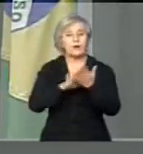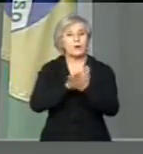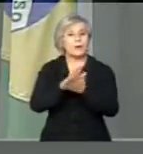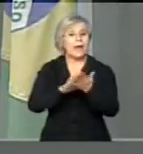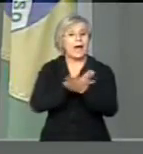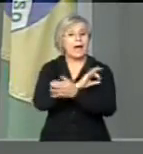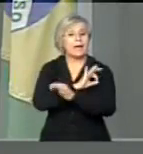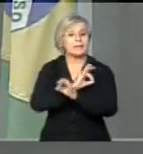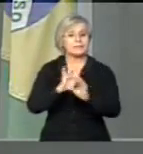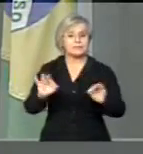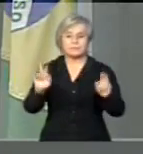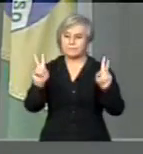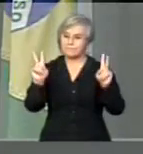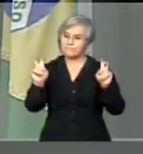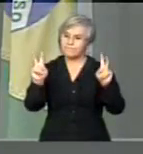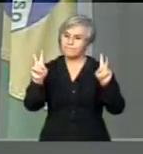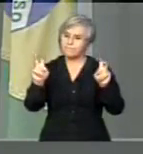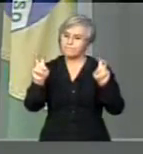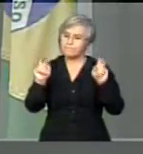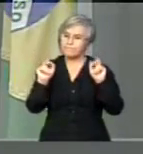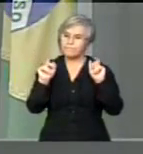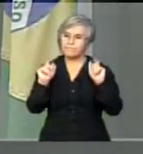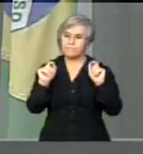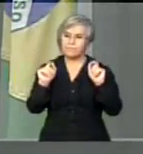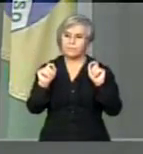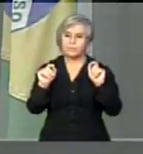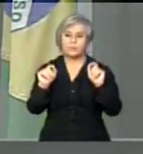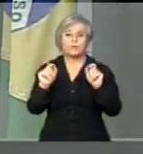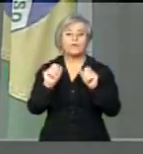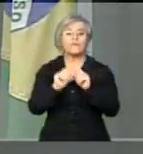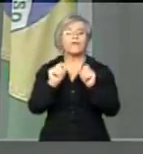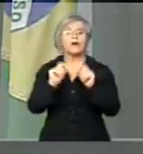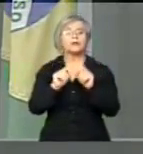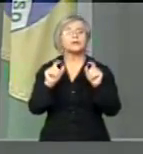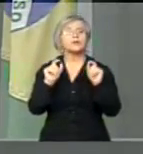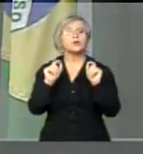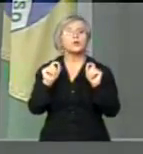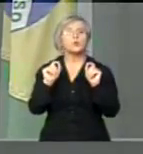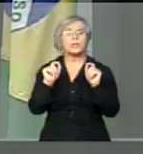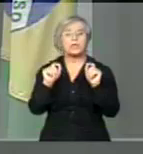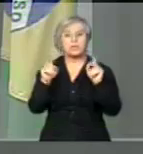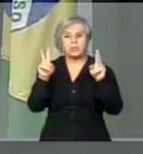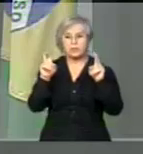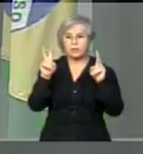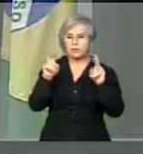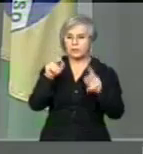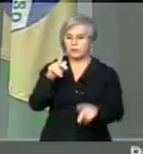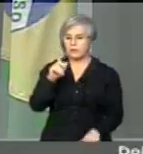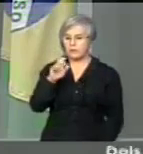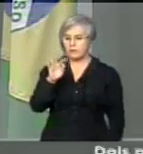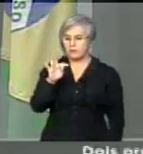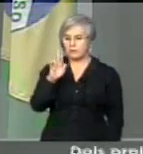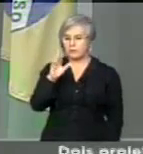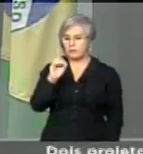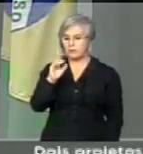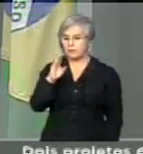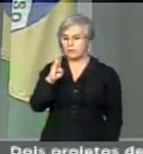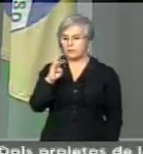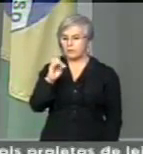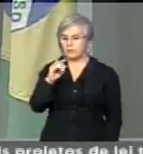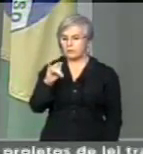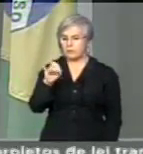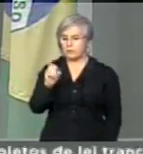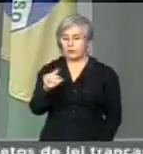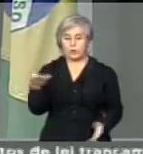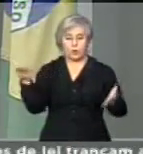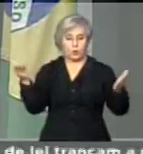fala, uma única referência ao que fazer sobre a Petrobras. A presidente, que hoje